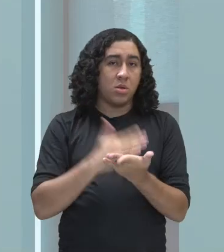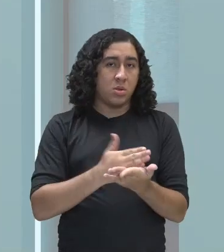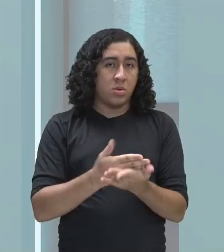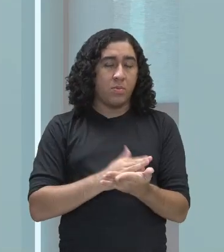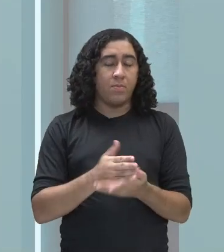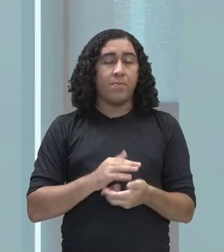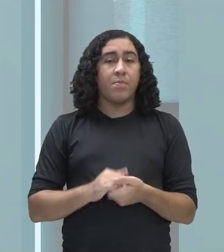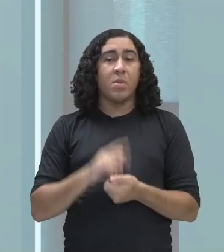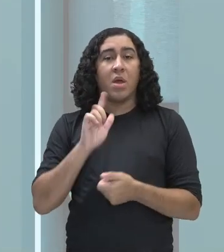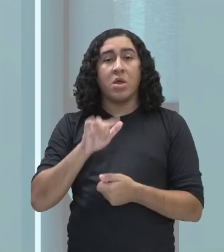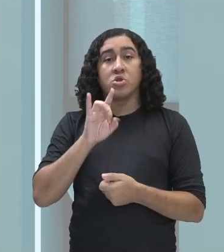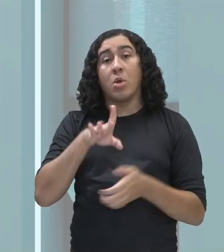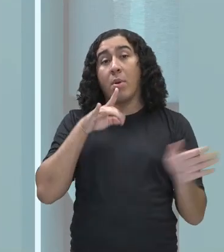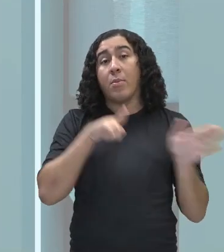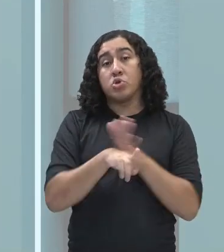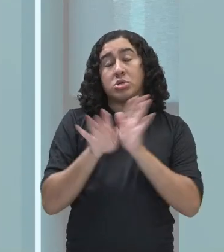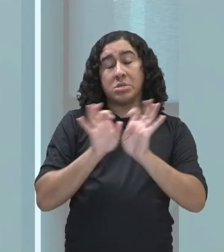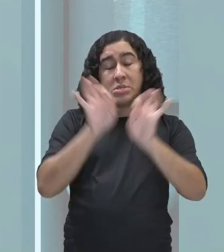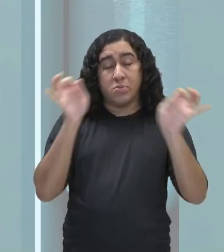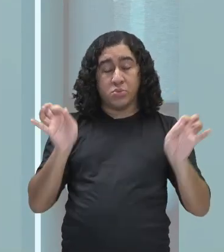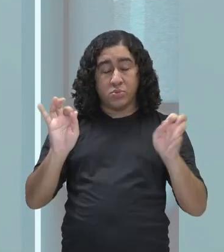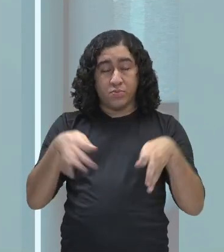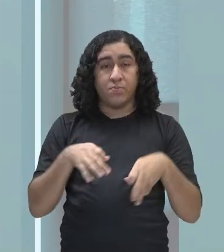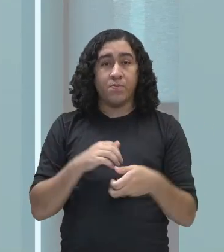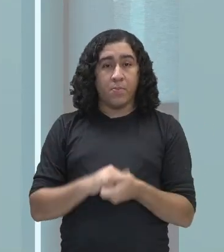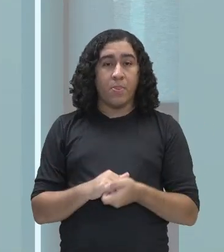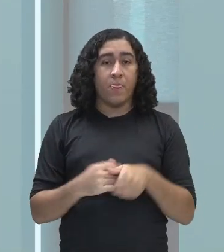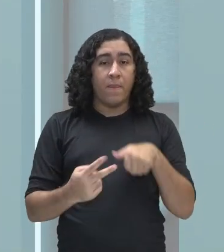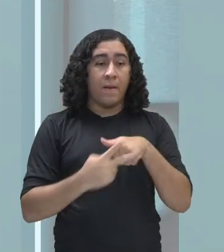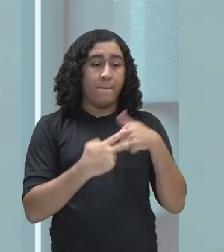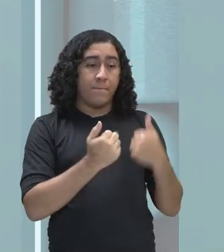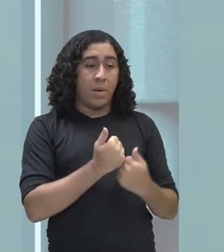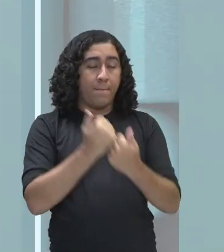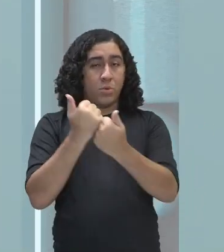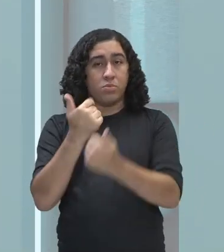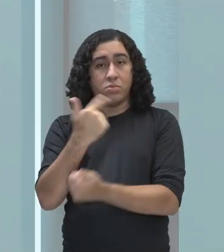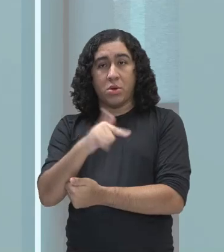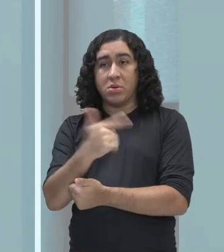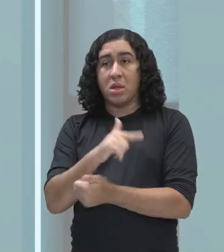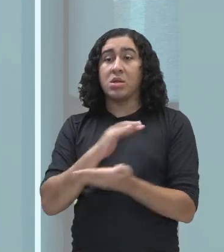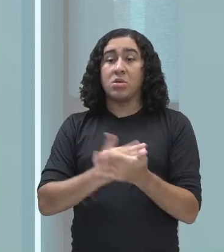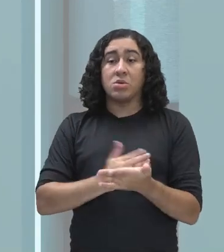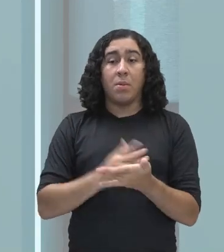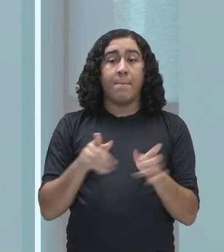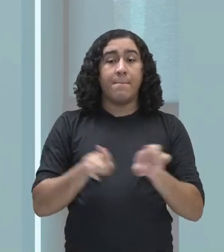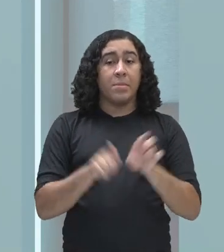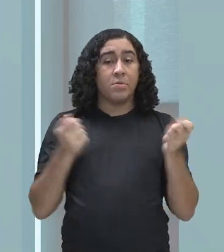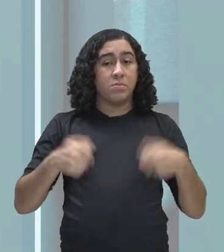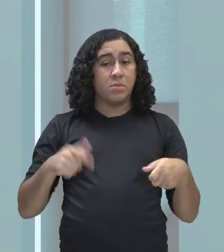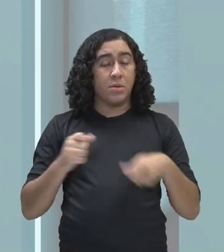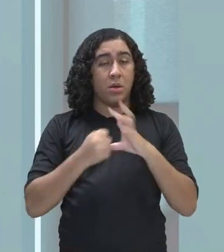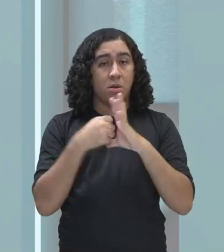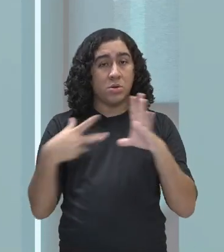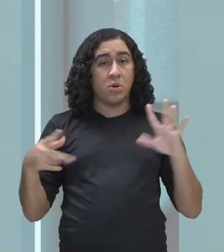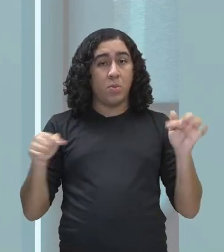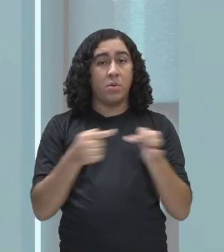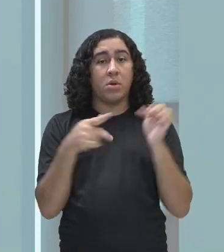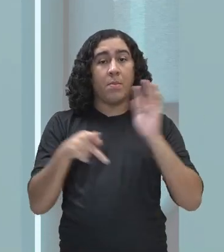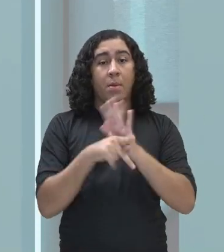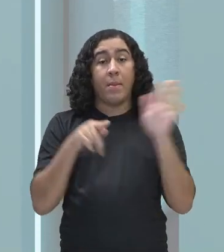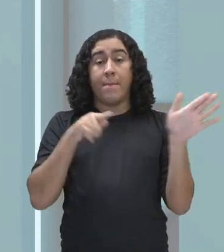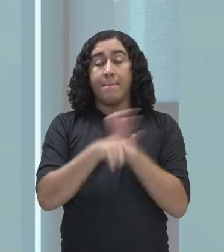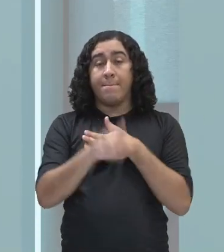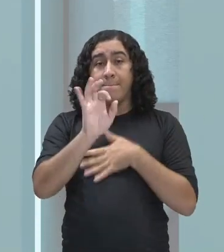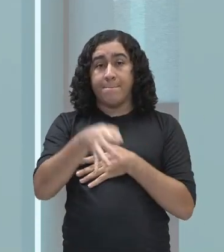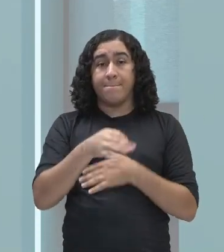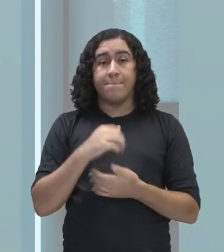trata-se de uma pergunta, tá bom? Verbo auxiliar não tem tradução, mas é necessário para caracterizar uma pergunta, ok?